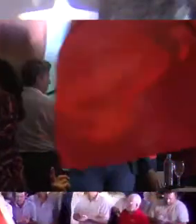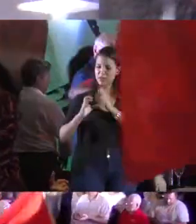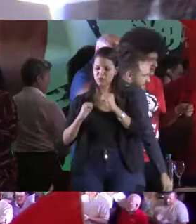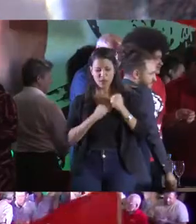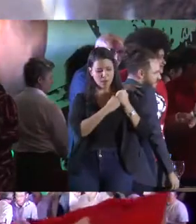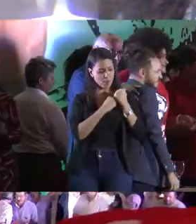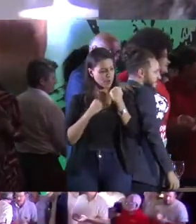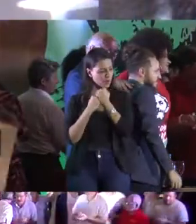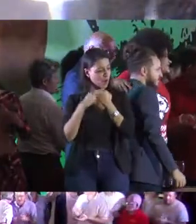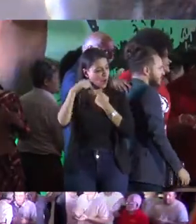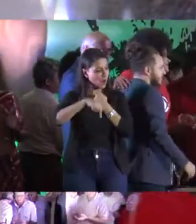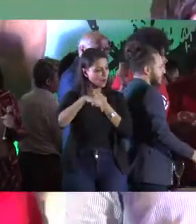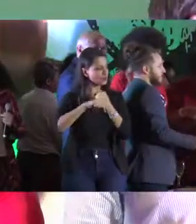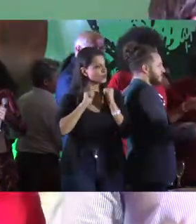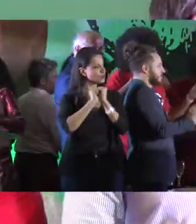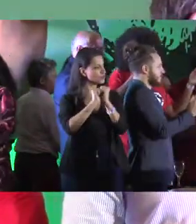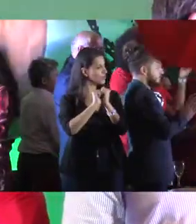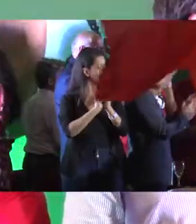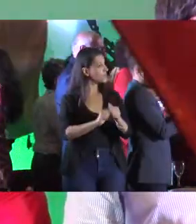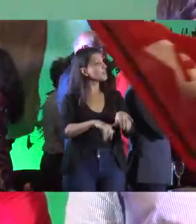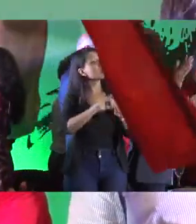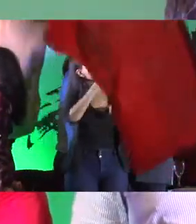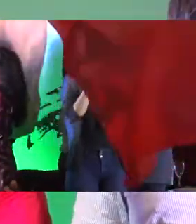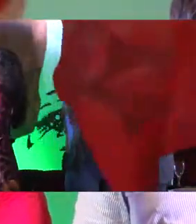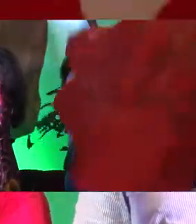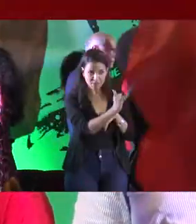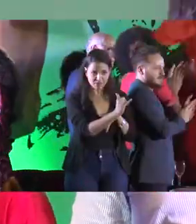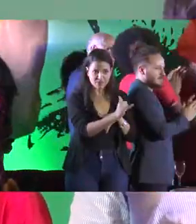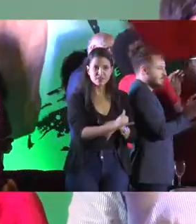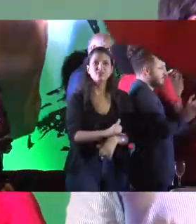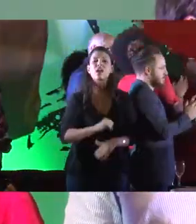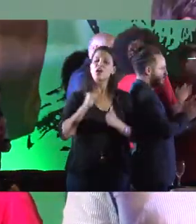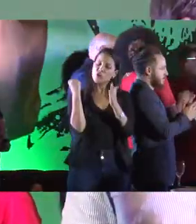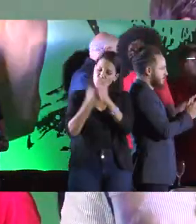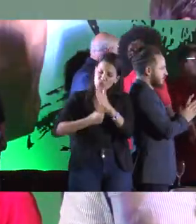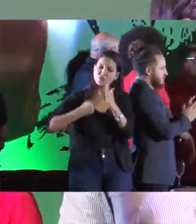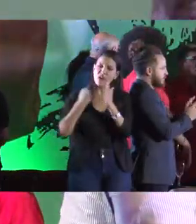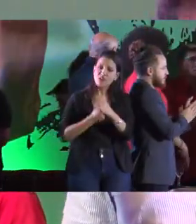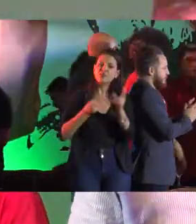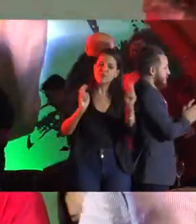junto conosco nessa briga. E dizer para vocês que a luta